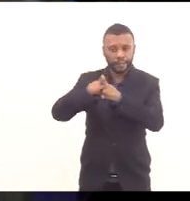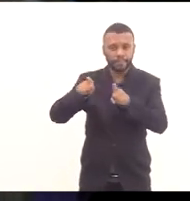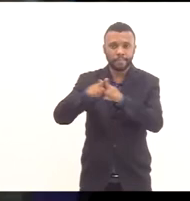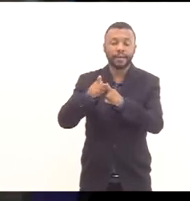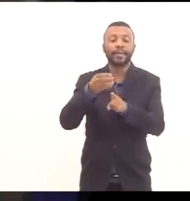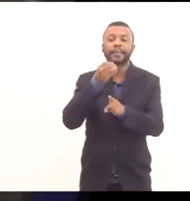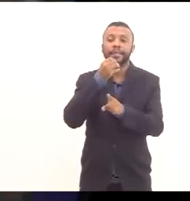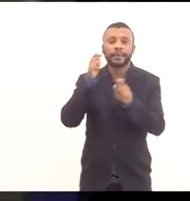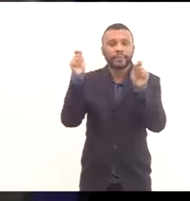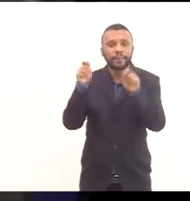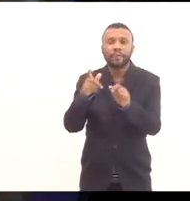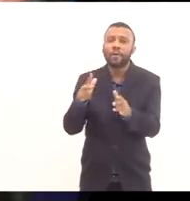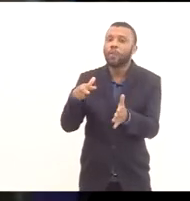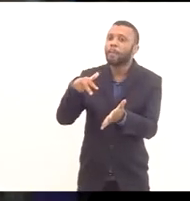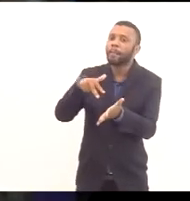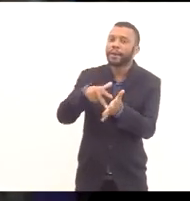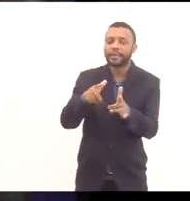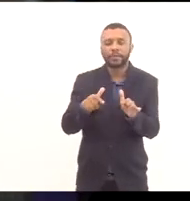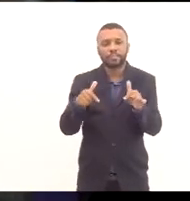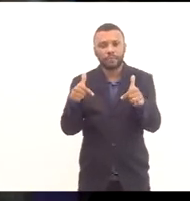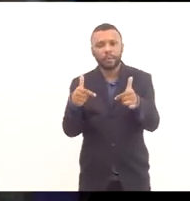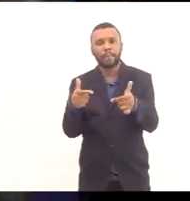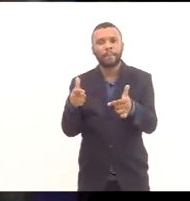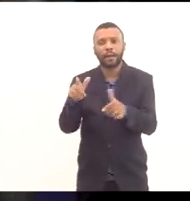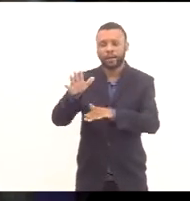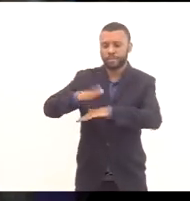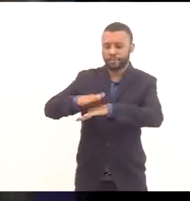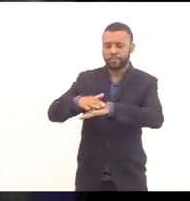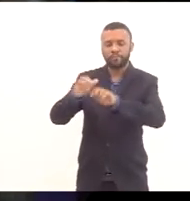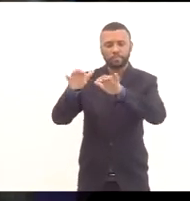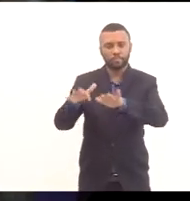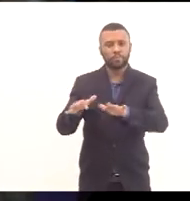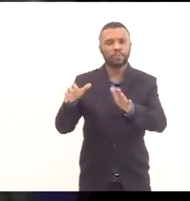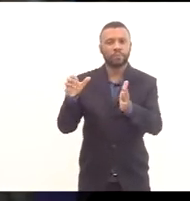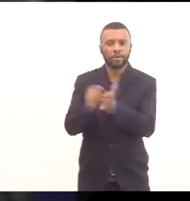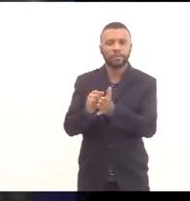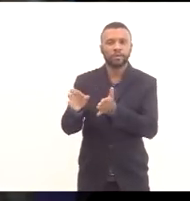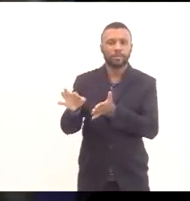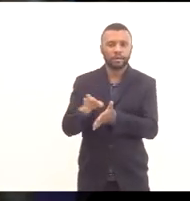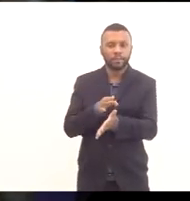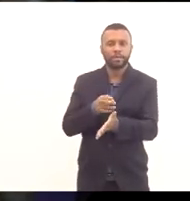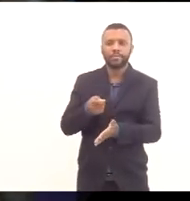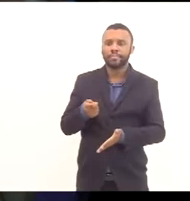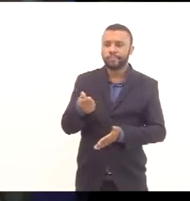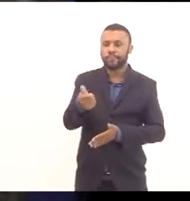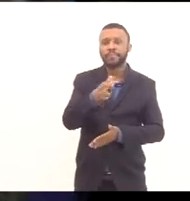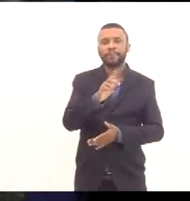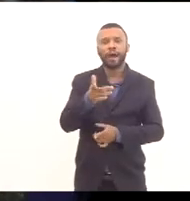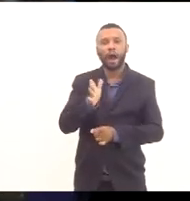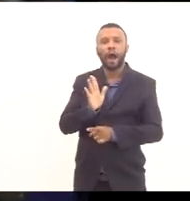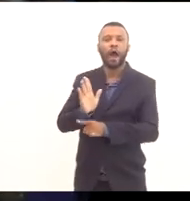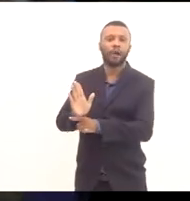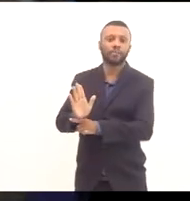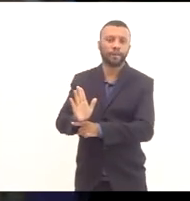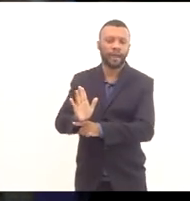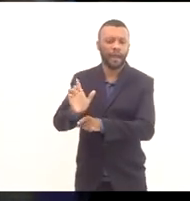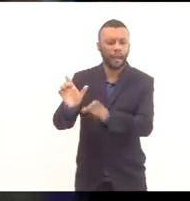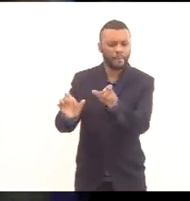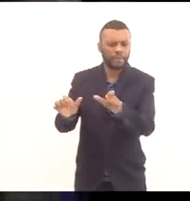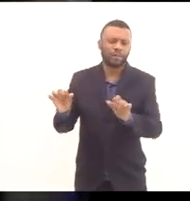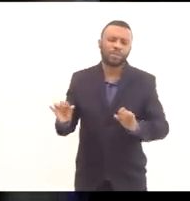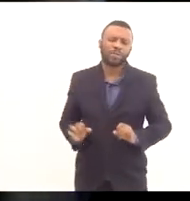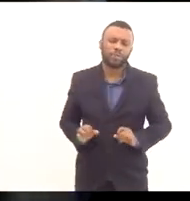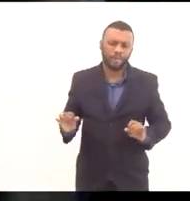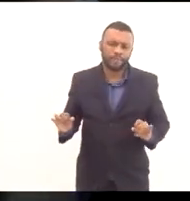deverão comparecer esse mutirão para elas poderem ser inscritas no benefício que vai ajudar elas tanto né as pessoas que já estão tão